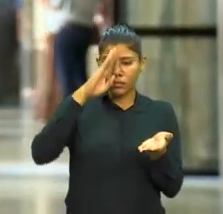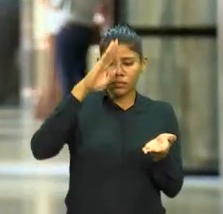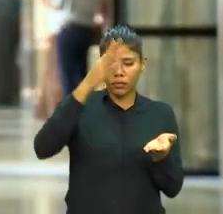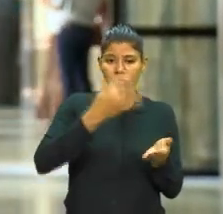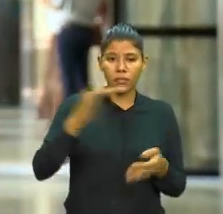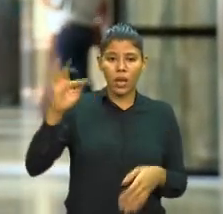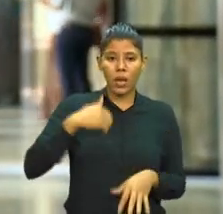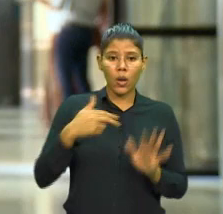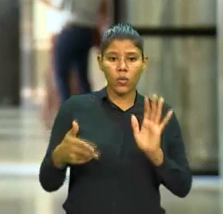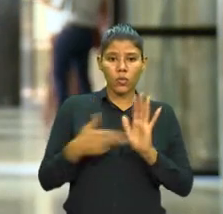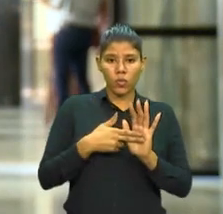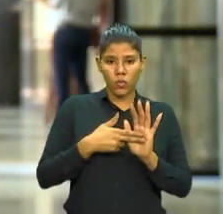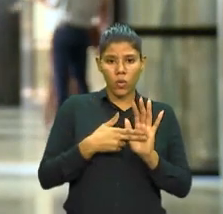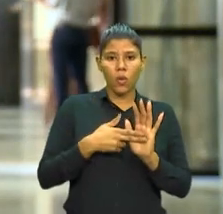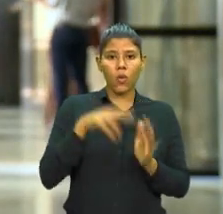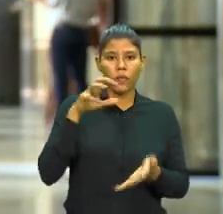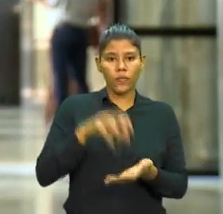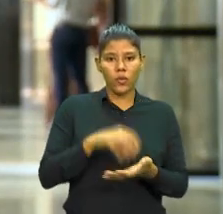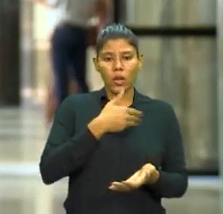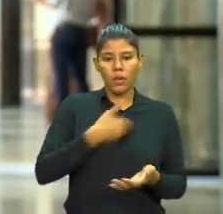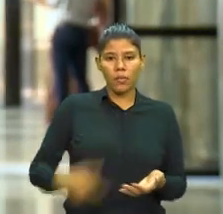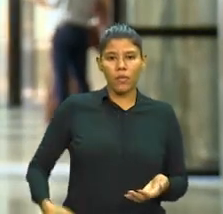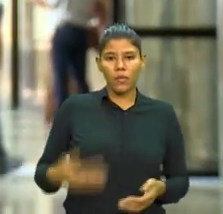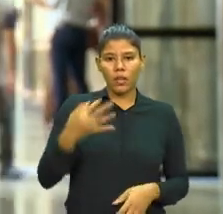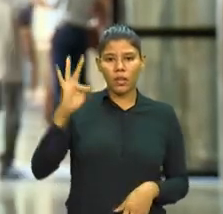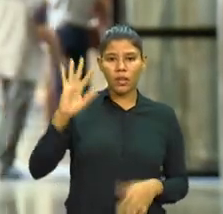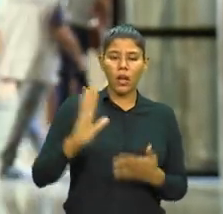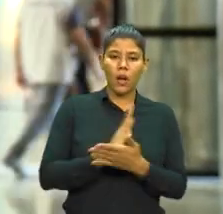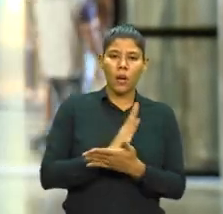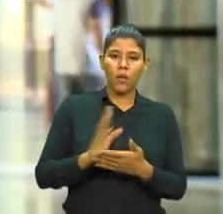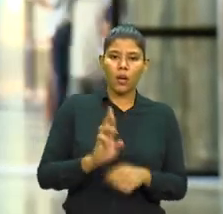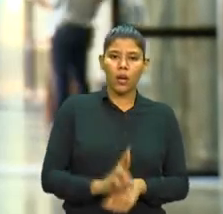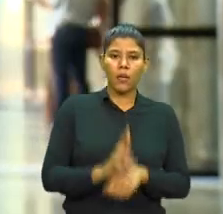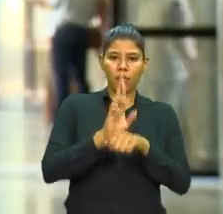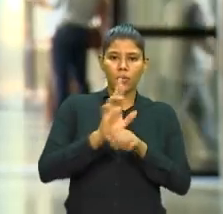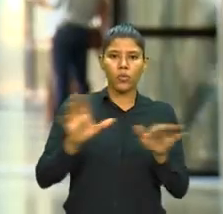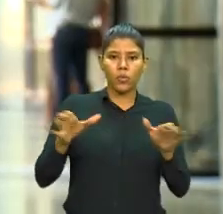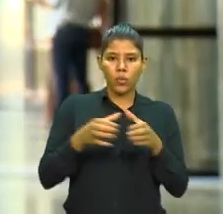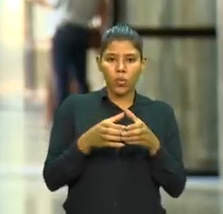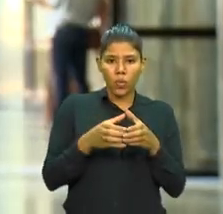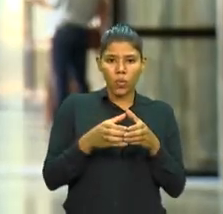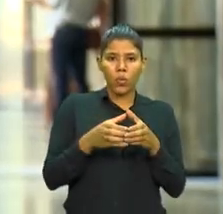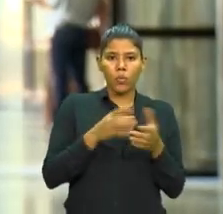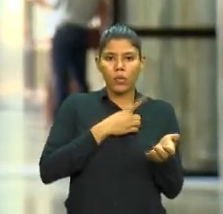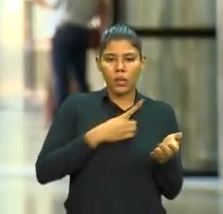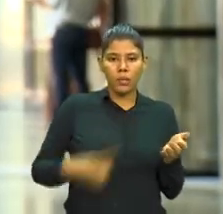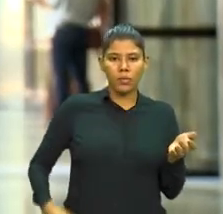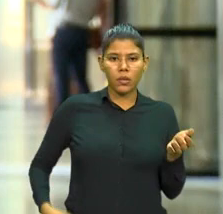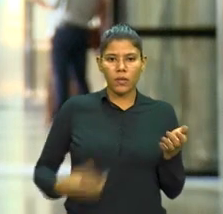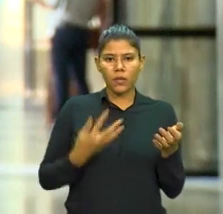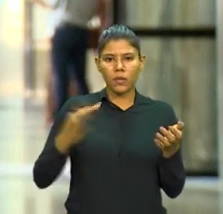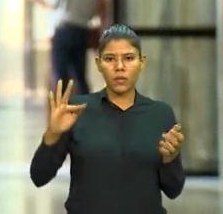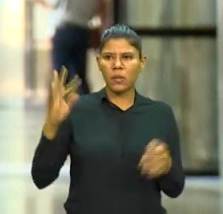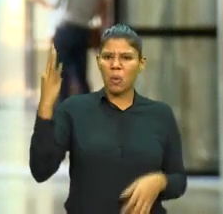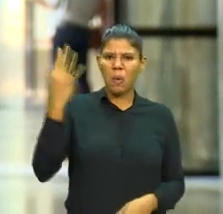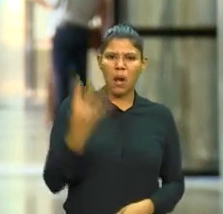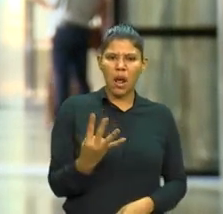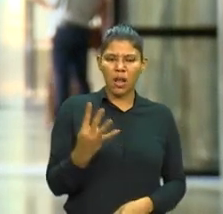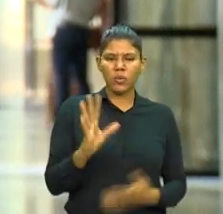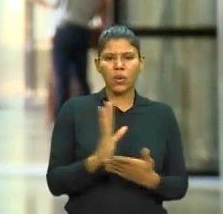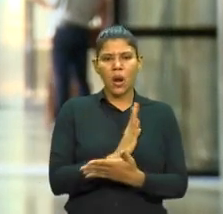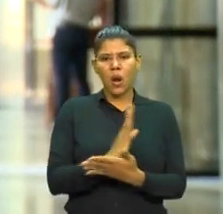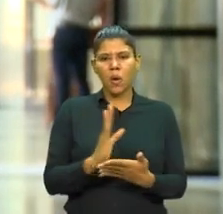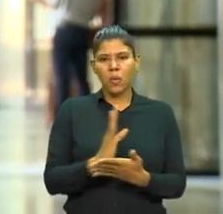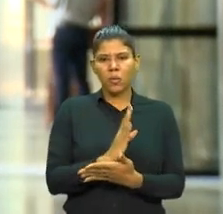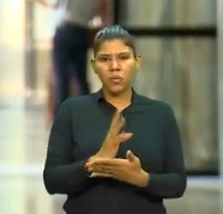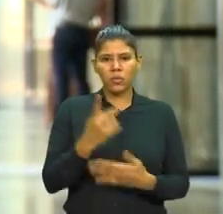Federal Como você sabe e alguns representantes da bancada Federal do Ceará também Deputado pelo menos quatro deputados federais alguns e aqui